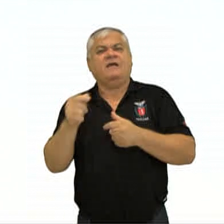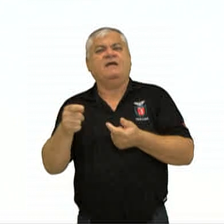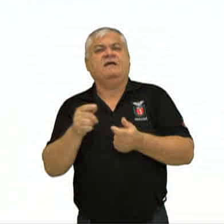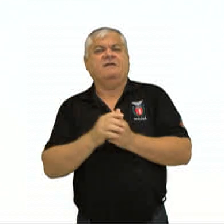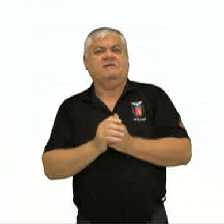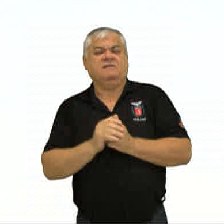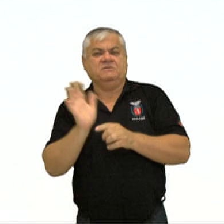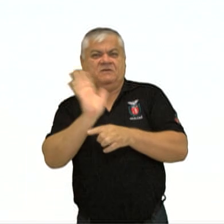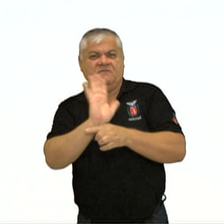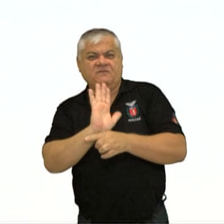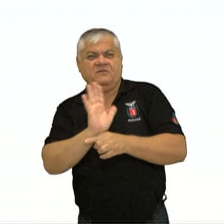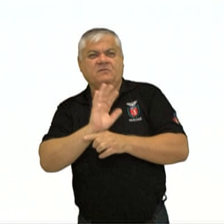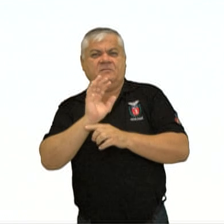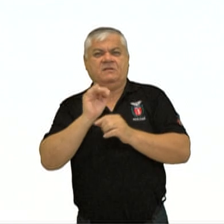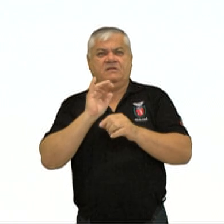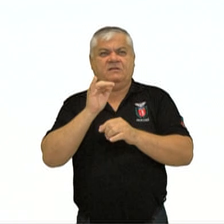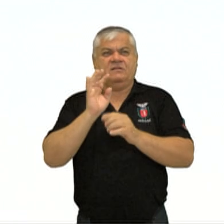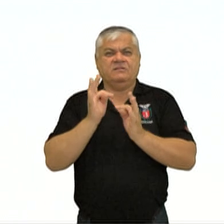aconteça.